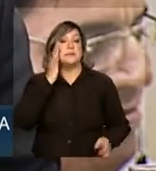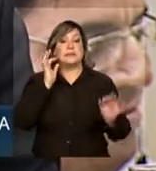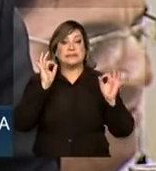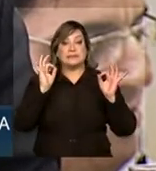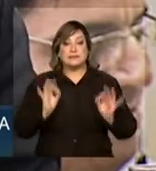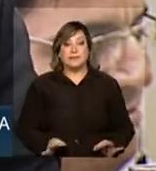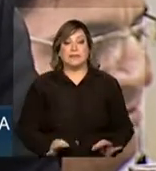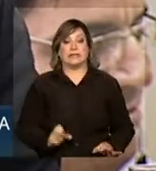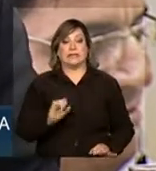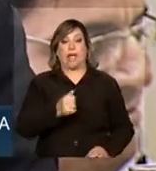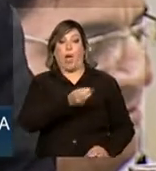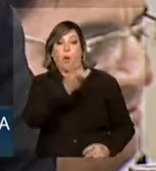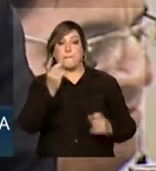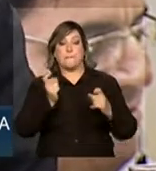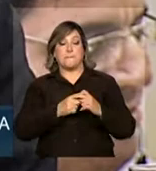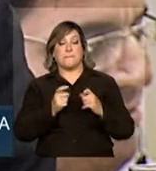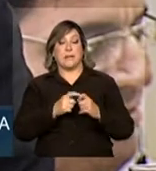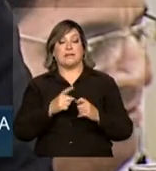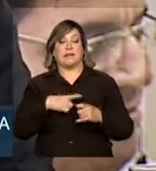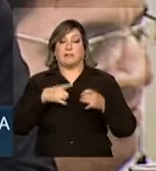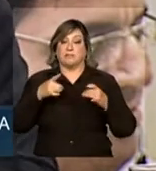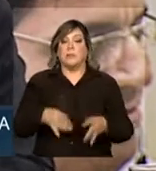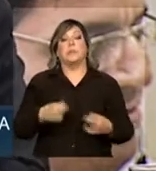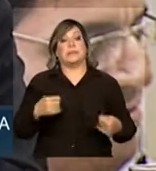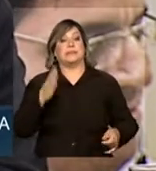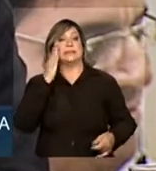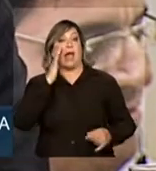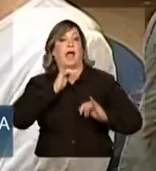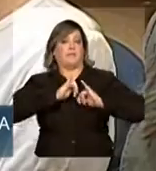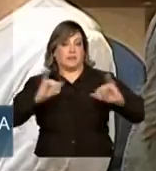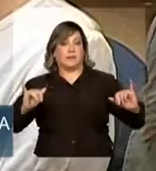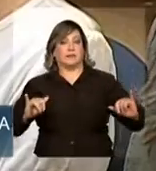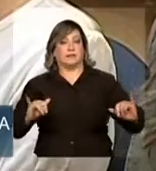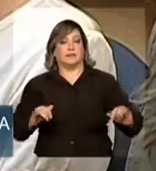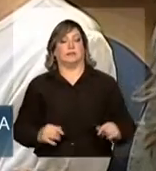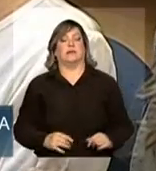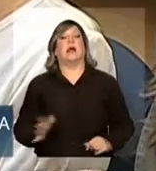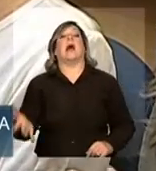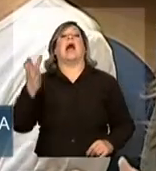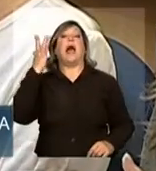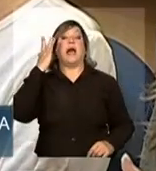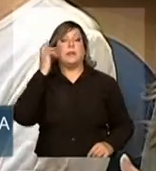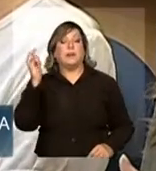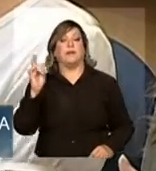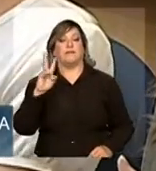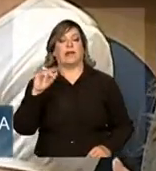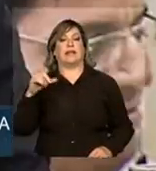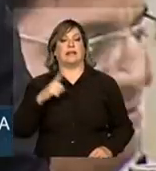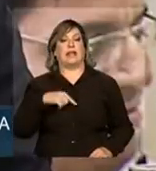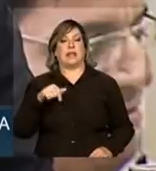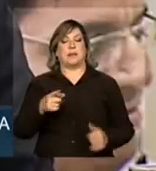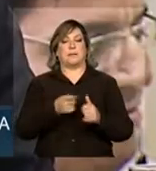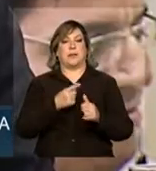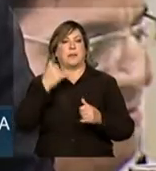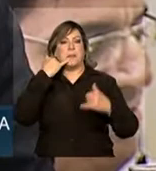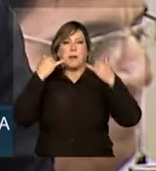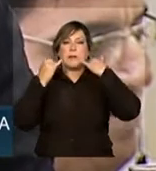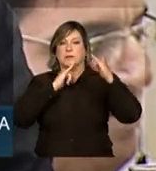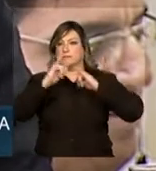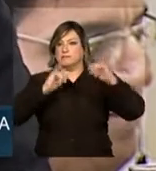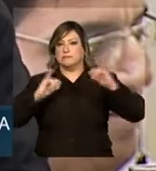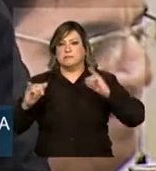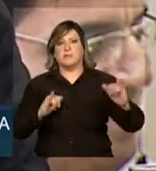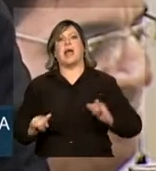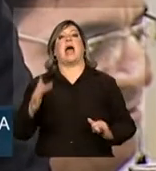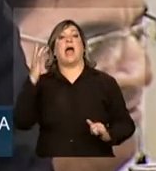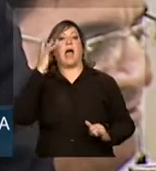tem alguma confirmação em relação a isso amanhã nós vamos ter um primeiro dado que é dessa primeira checagem da ouvidoria